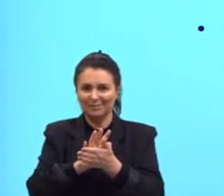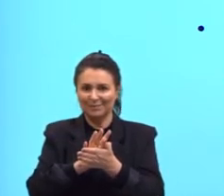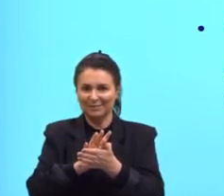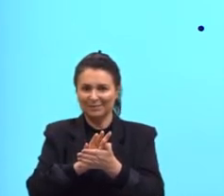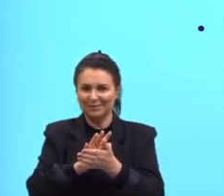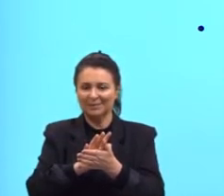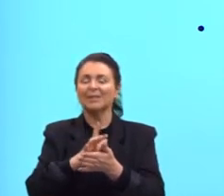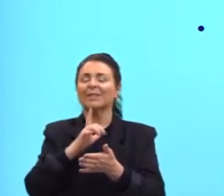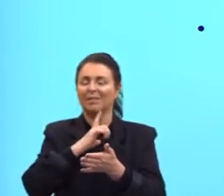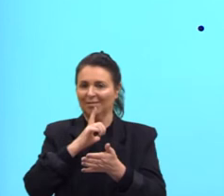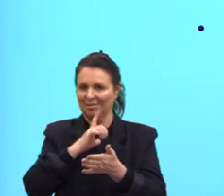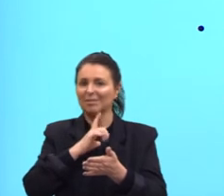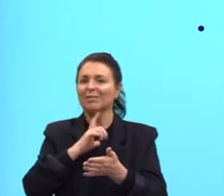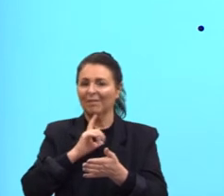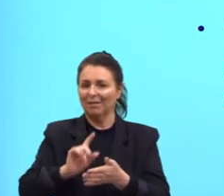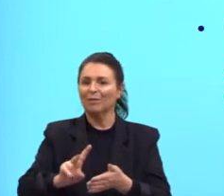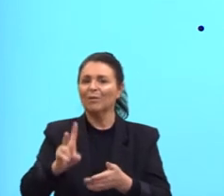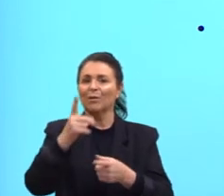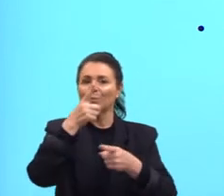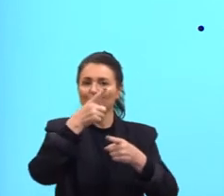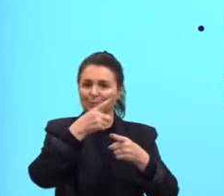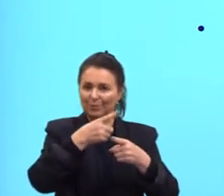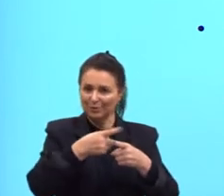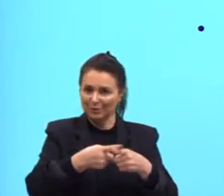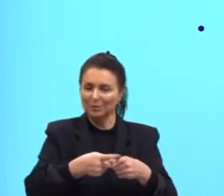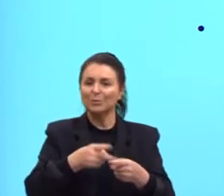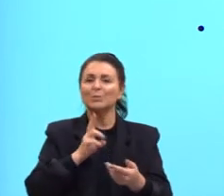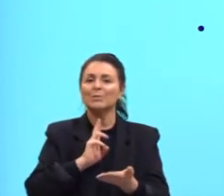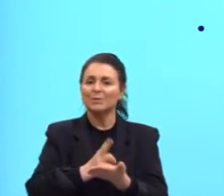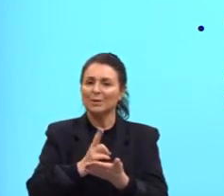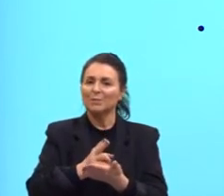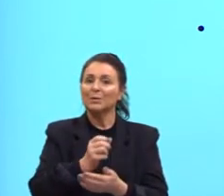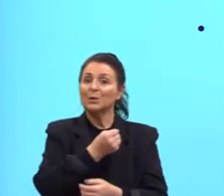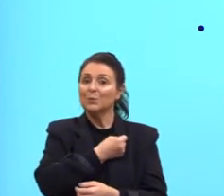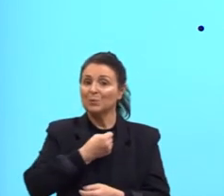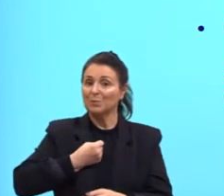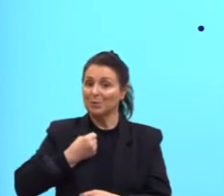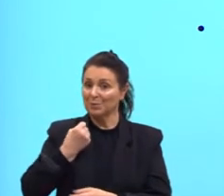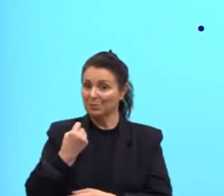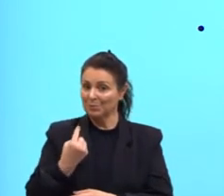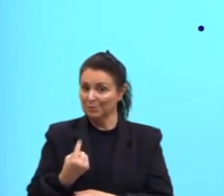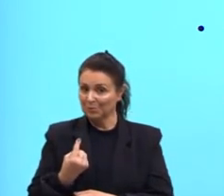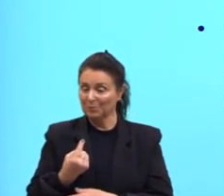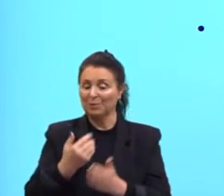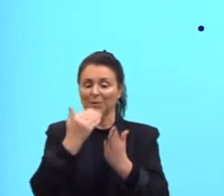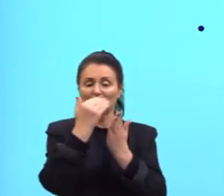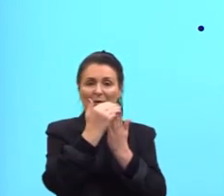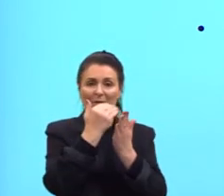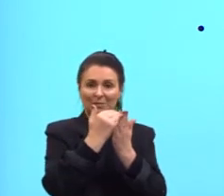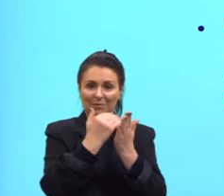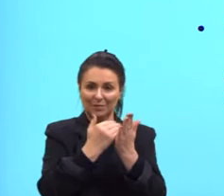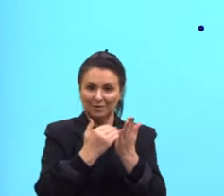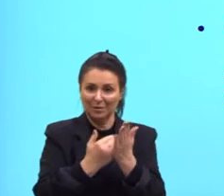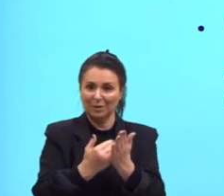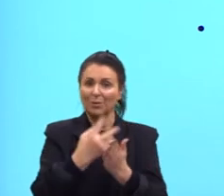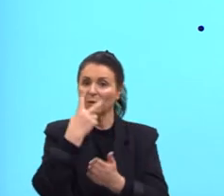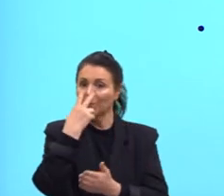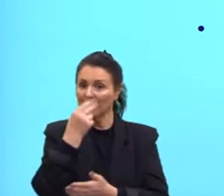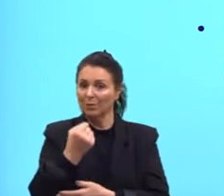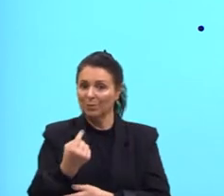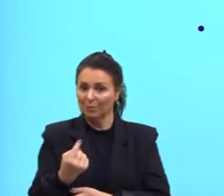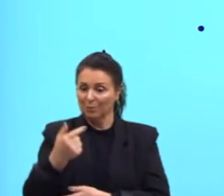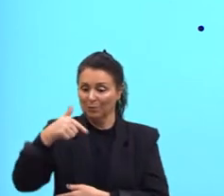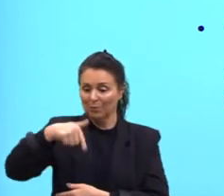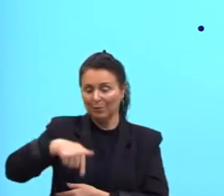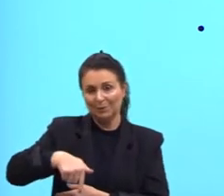tem um valor aqui nós estamos multiplicando sempre por um então nós classificamos a razão sendo igual a 1